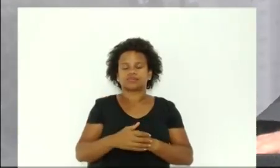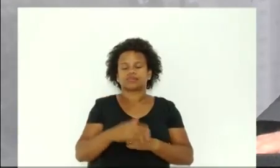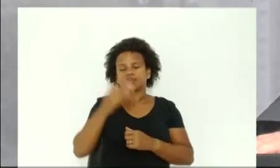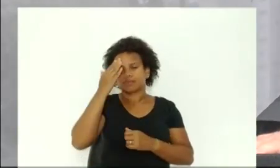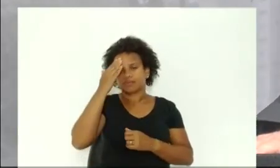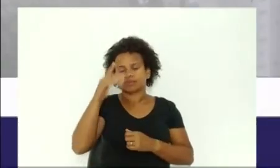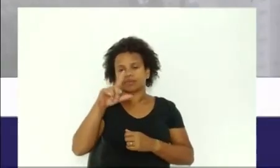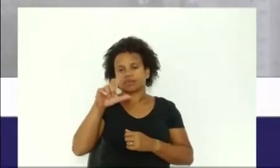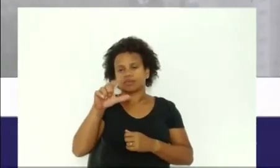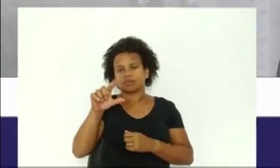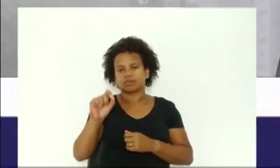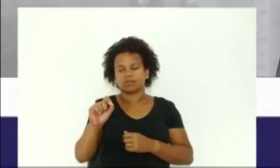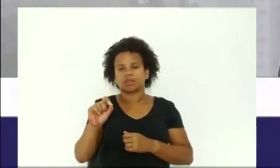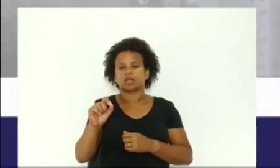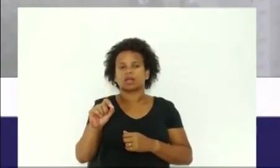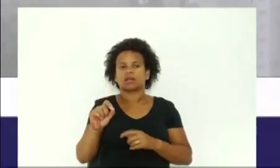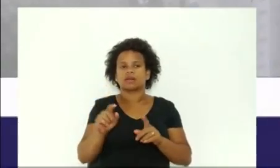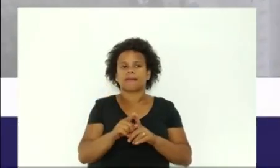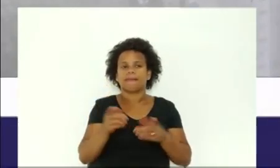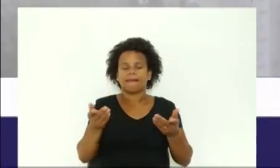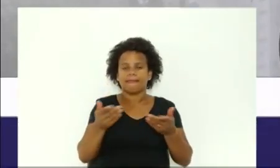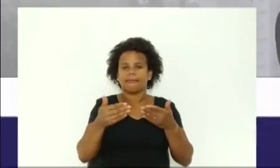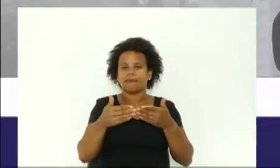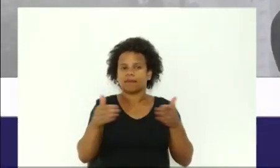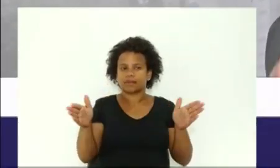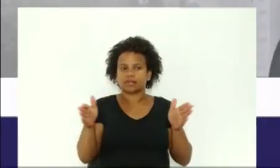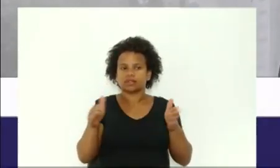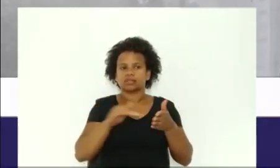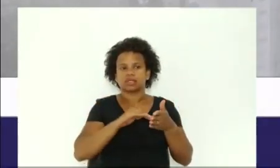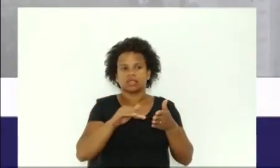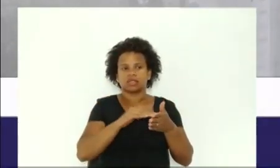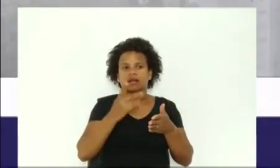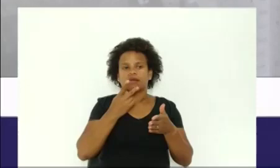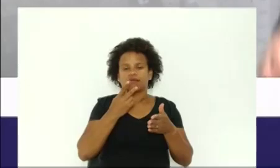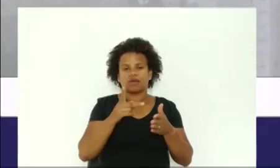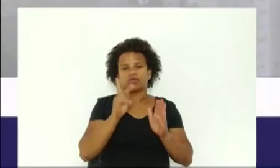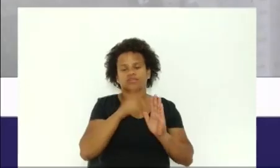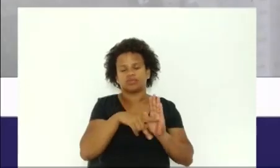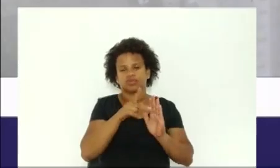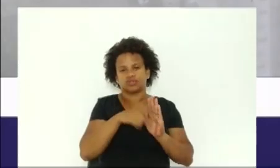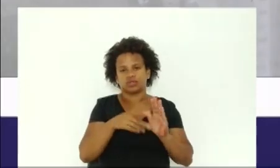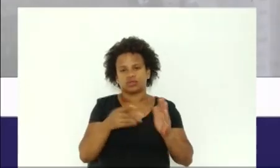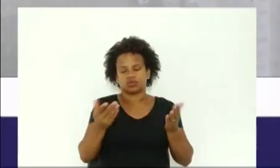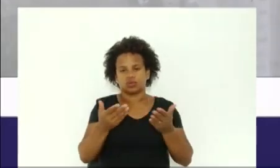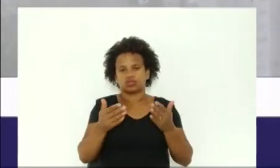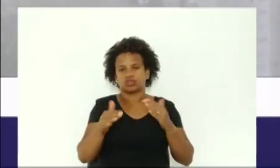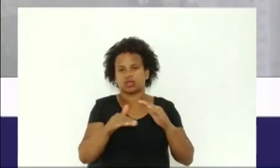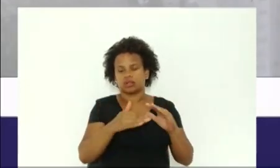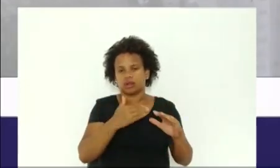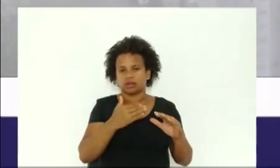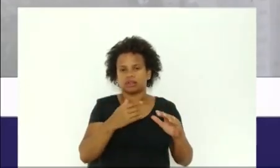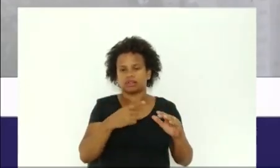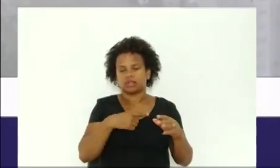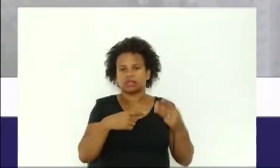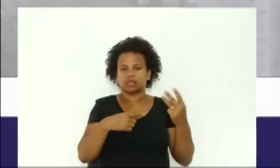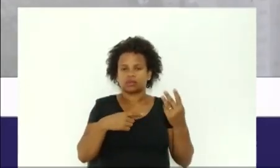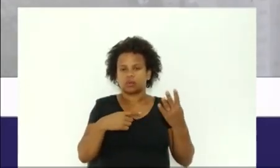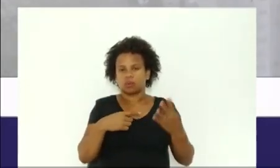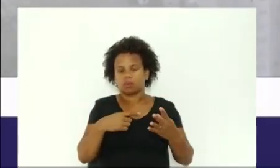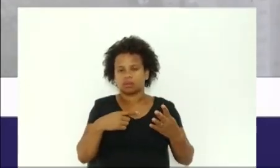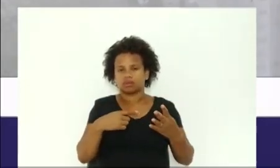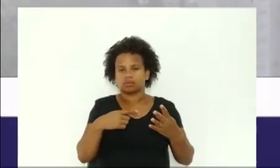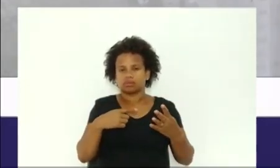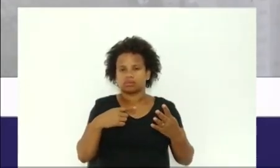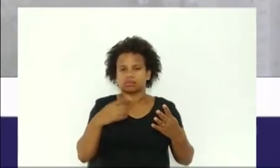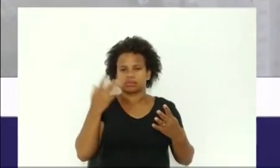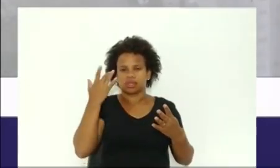gente ouviu na abertura a secretária falando sobre os projetos que deram entrada. Acho que tem três ou quatro, né, vereadora